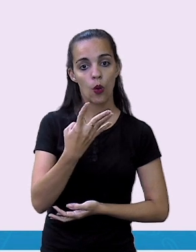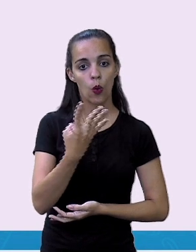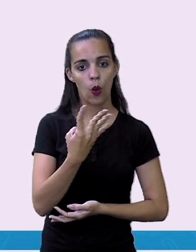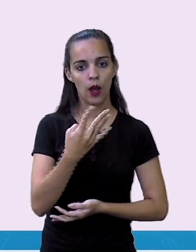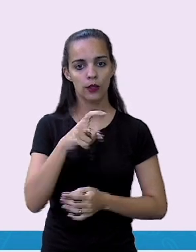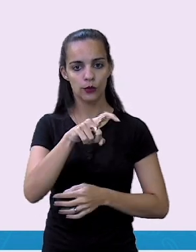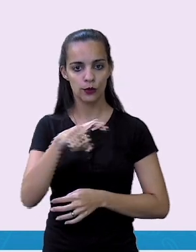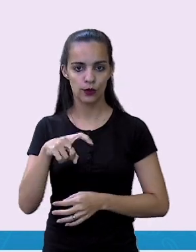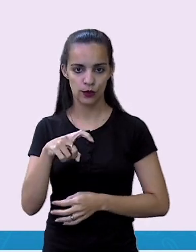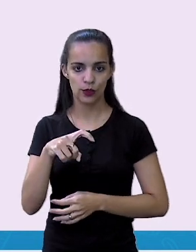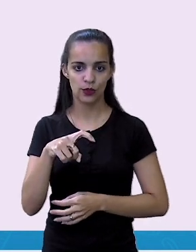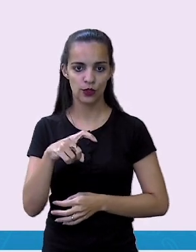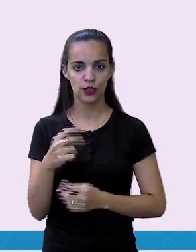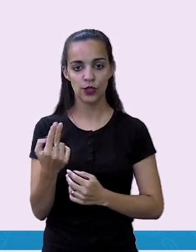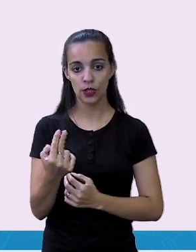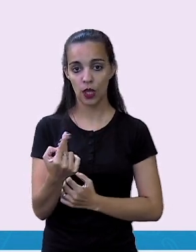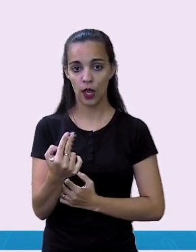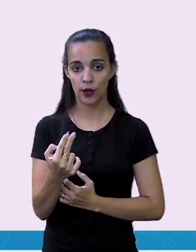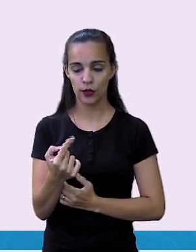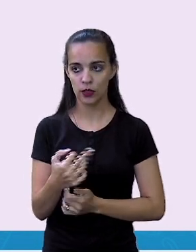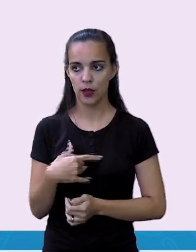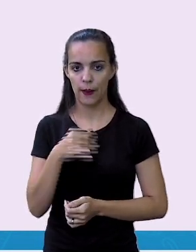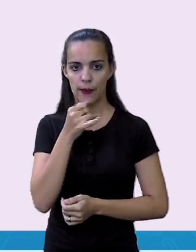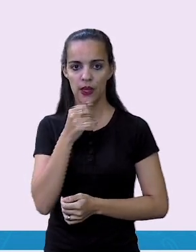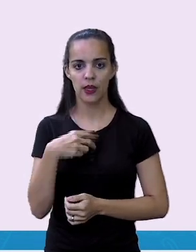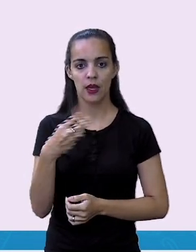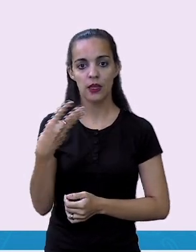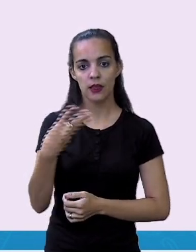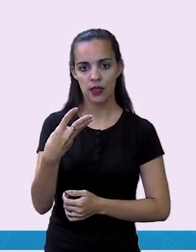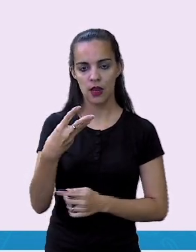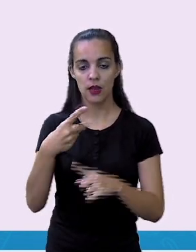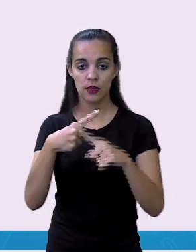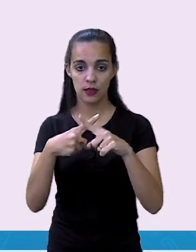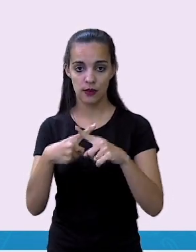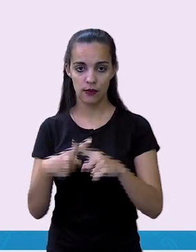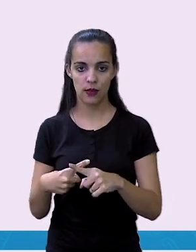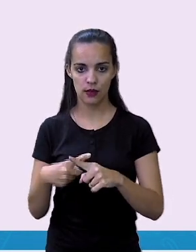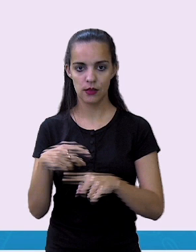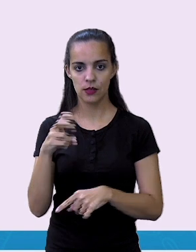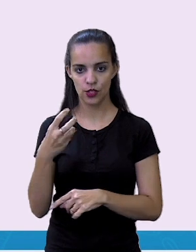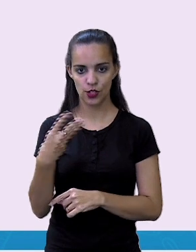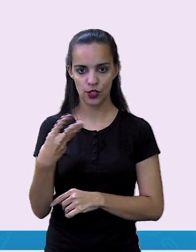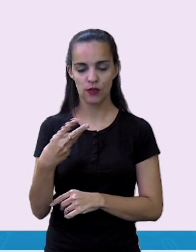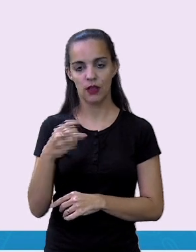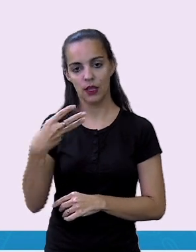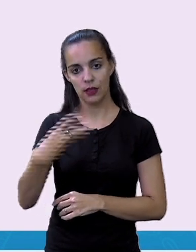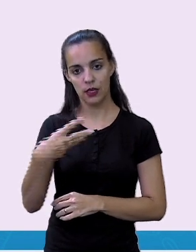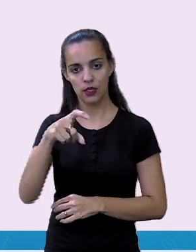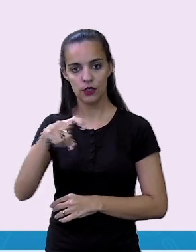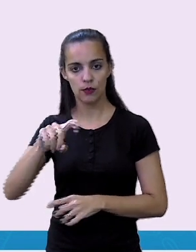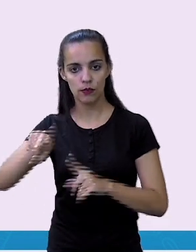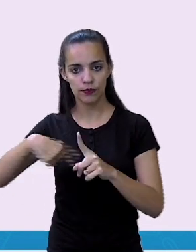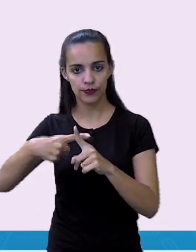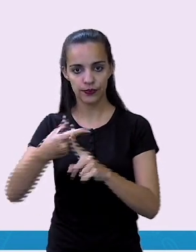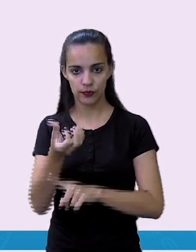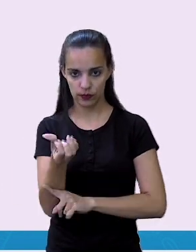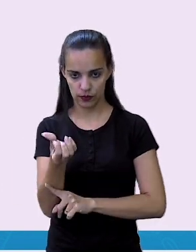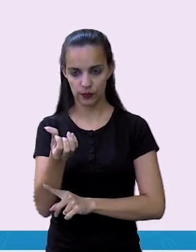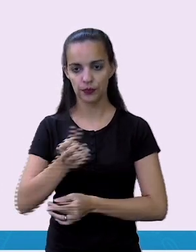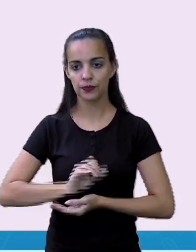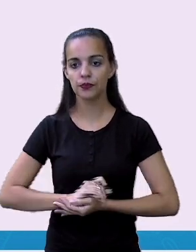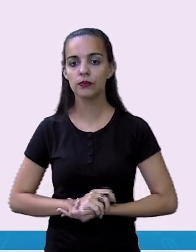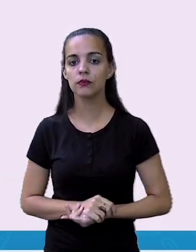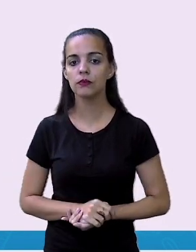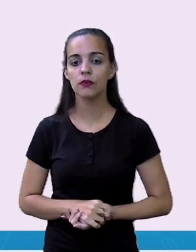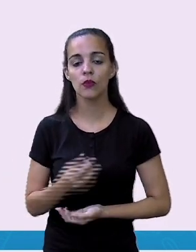né? Virar a equação. 4x vai ser igual a 3x mais